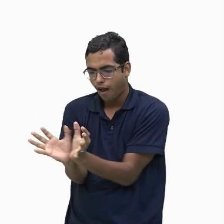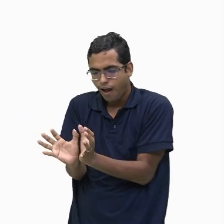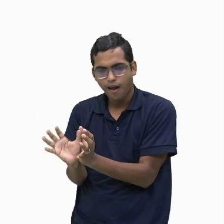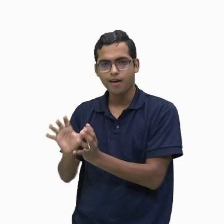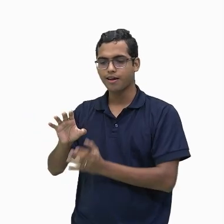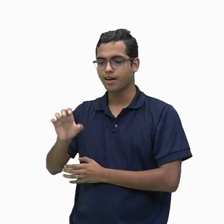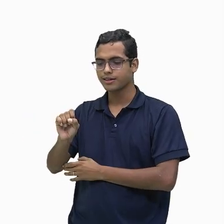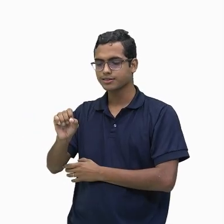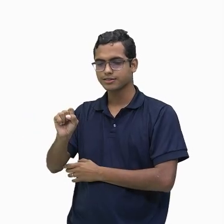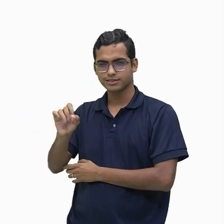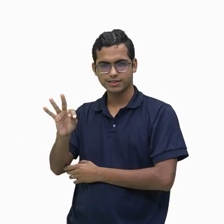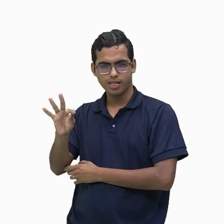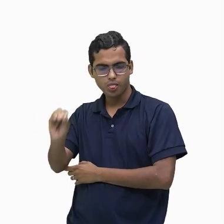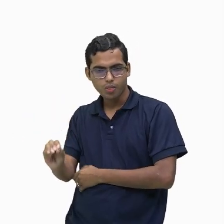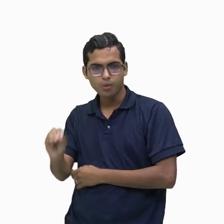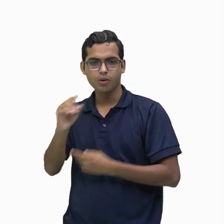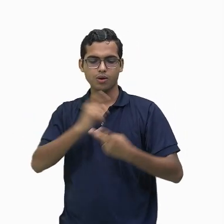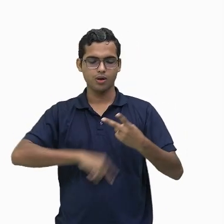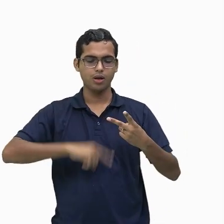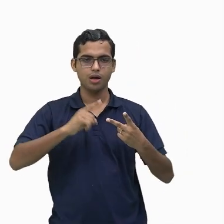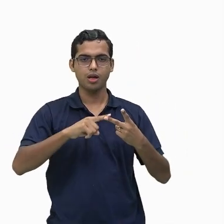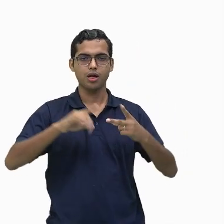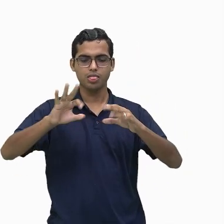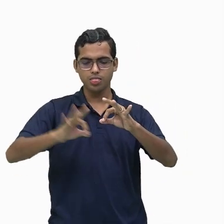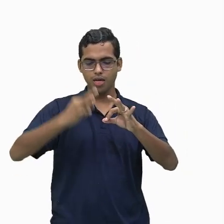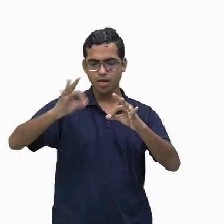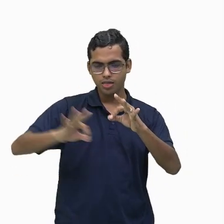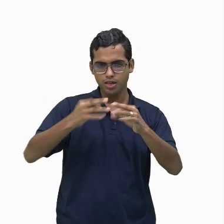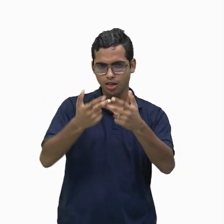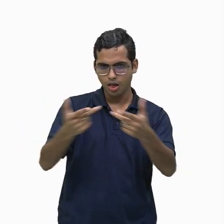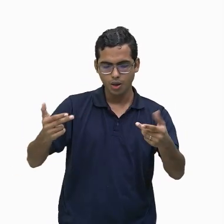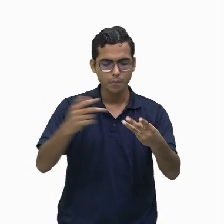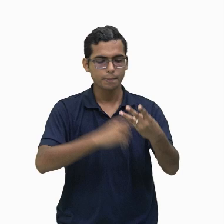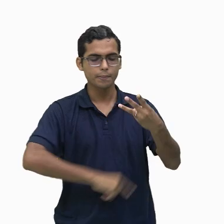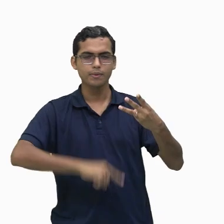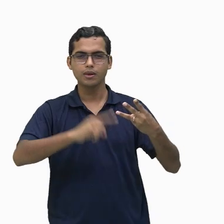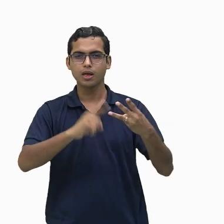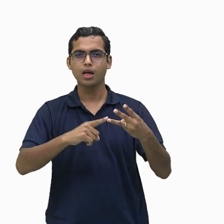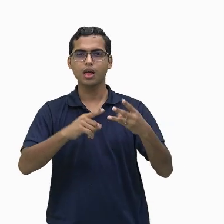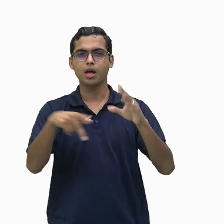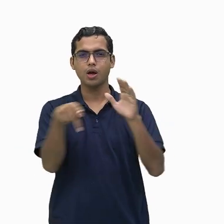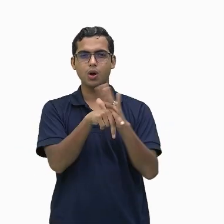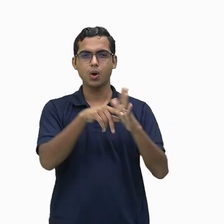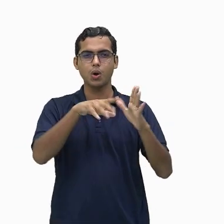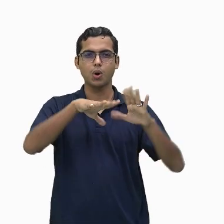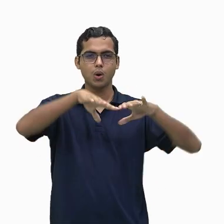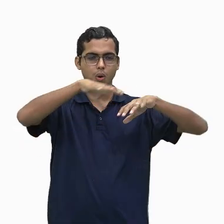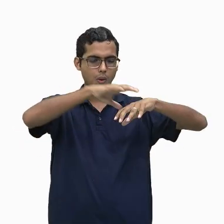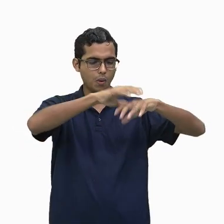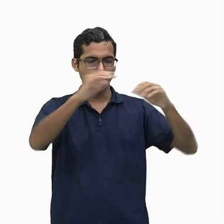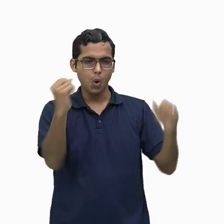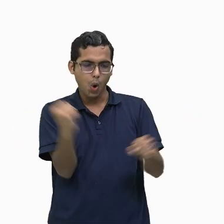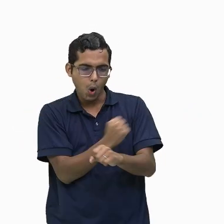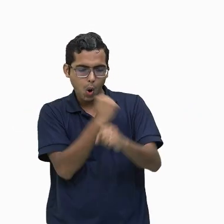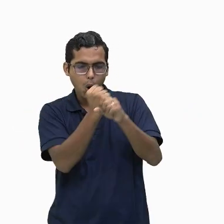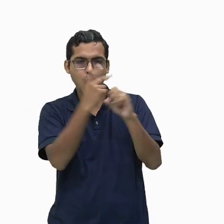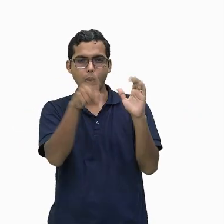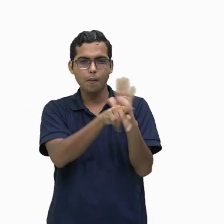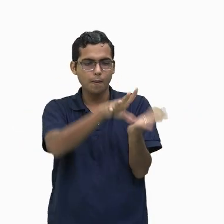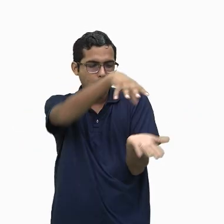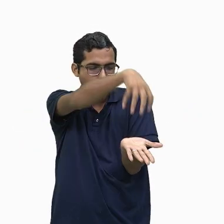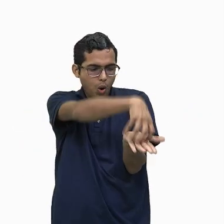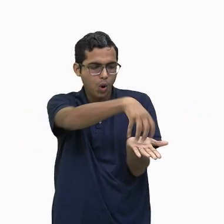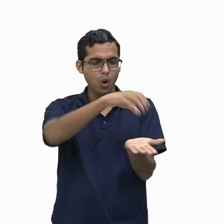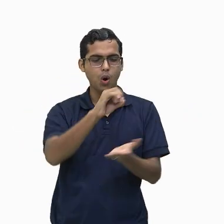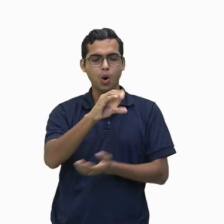cestaria. Então, aqui a gente vai perceber que é um conhecimento de várias pessoas, é o saber de toda a